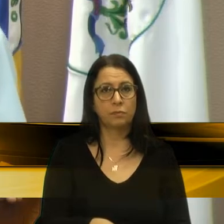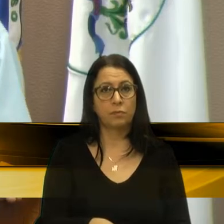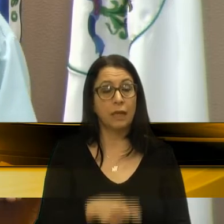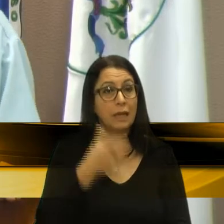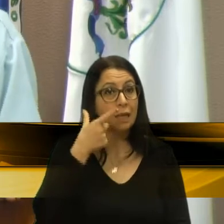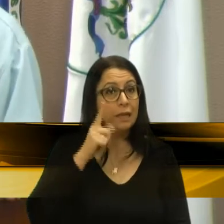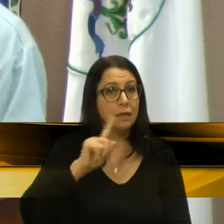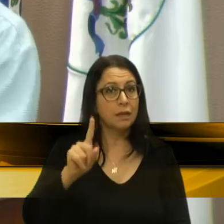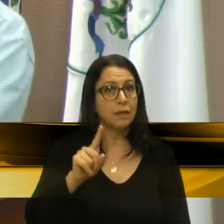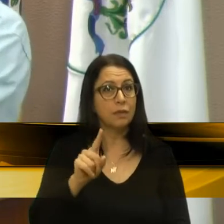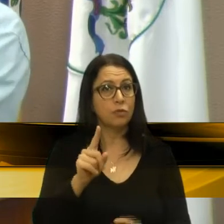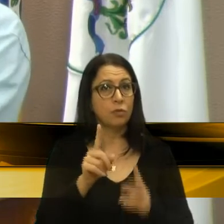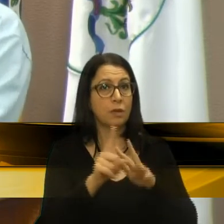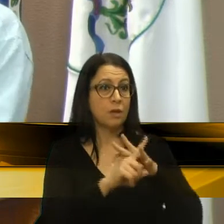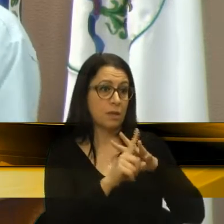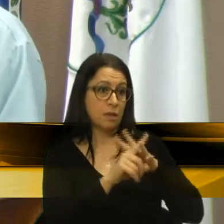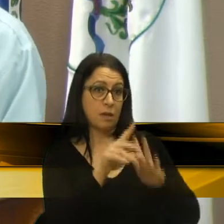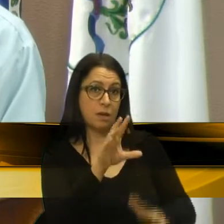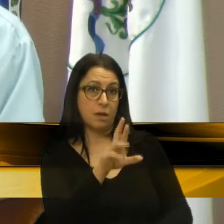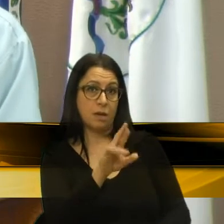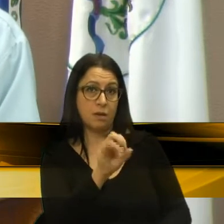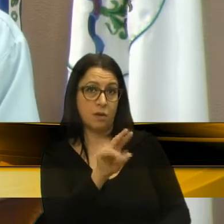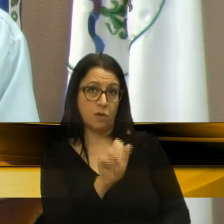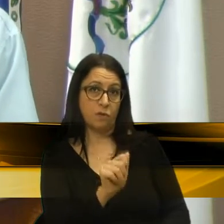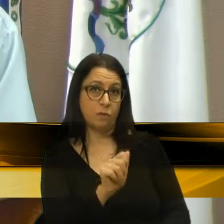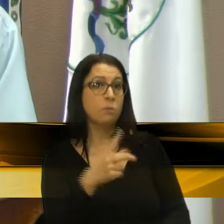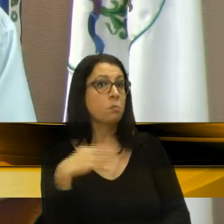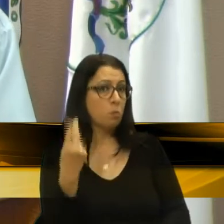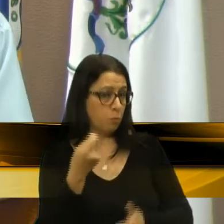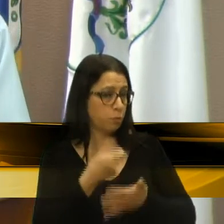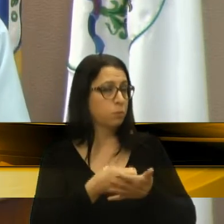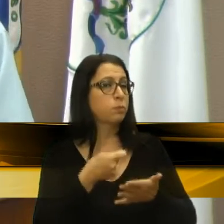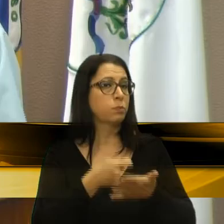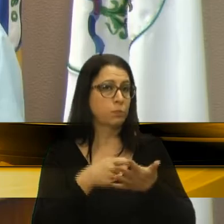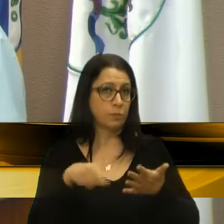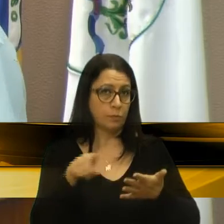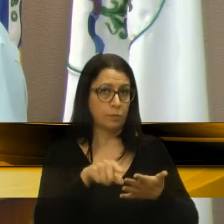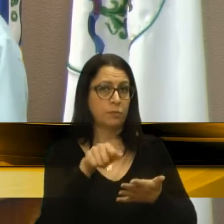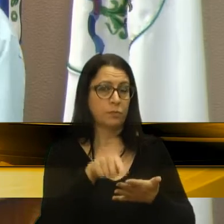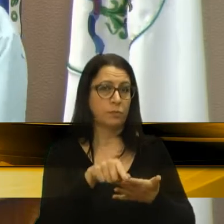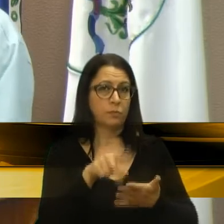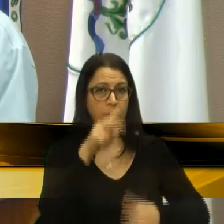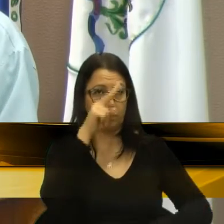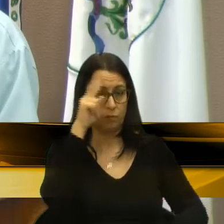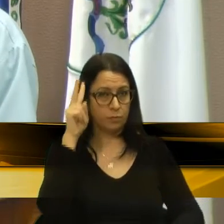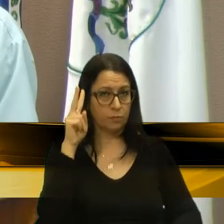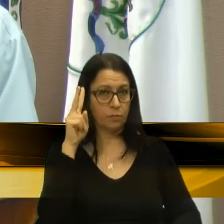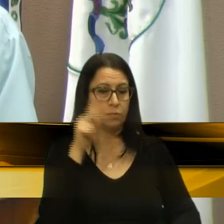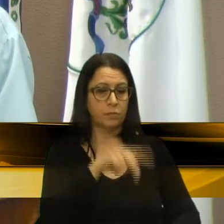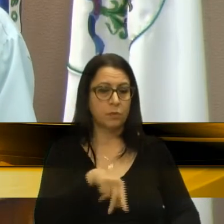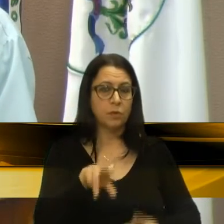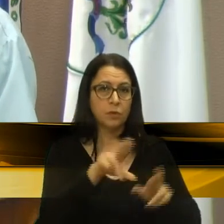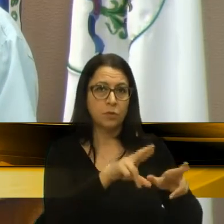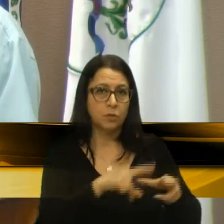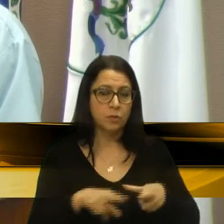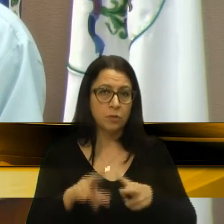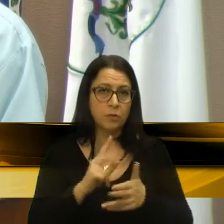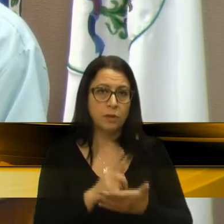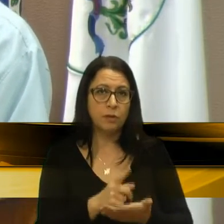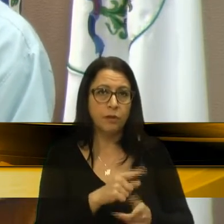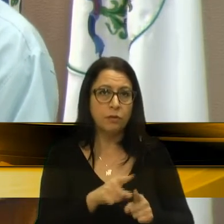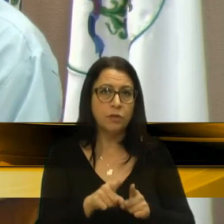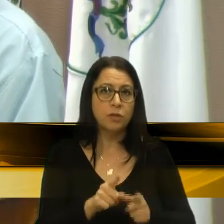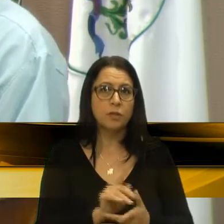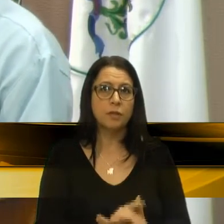daquela antena de krill podemos dizer muitas cobranças o inter recebeu aqui vereadores aqui na região de nosso interior que não ia